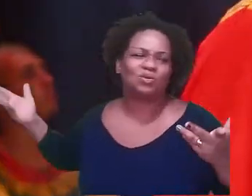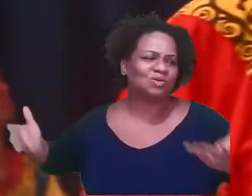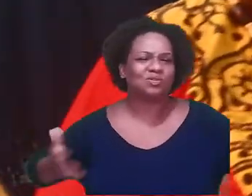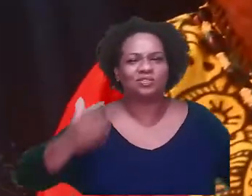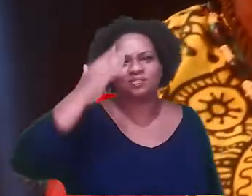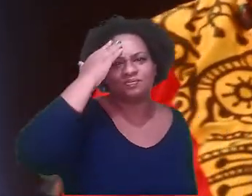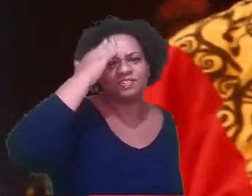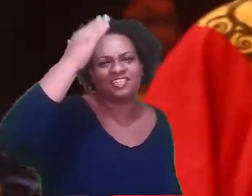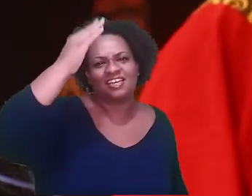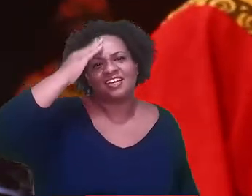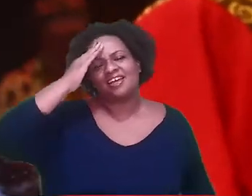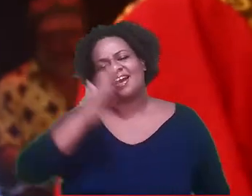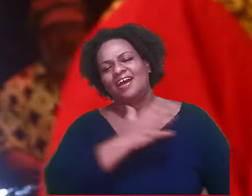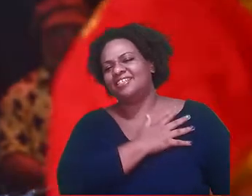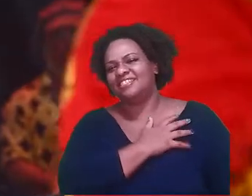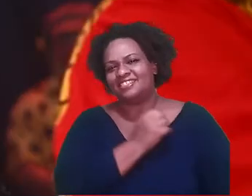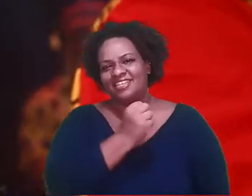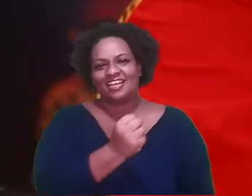axé. Paulinha de Renô,